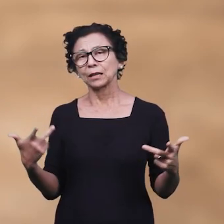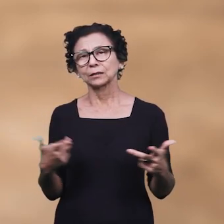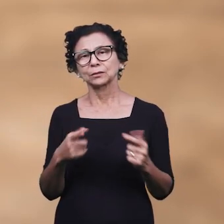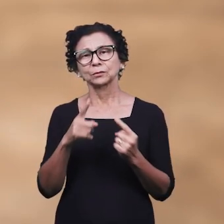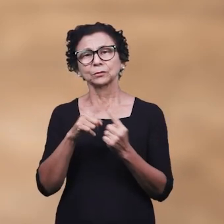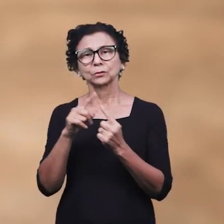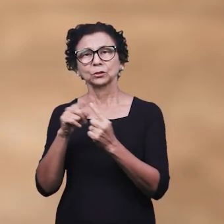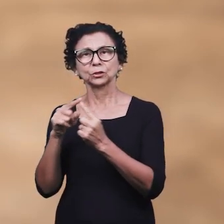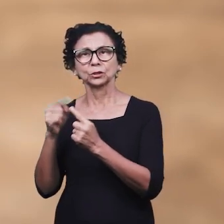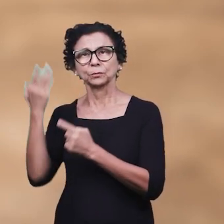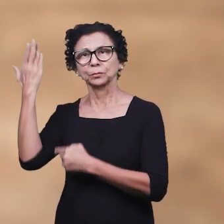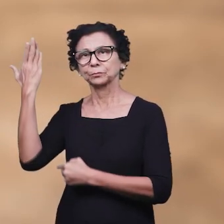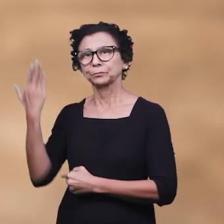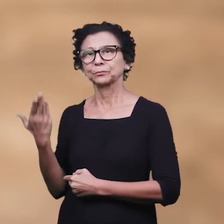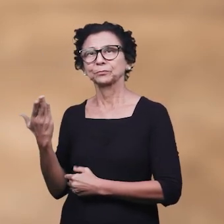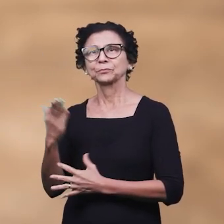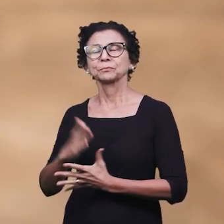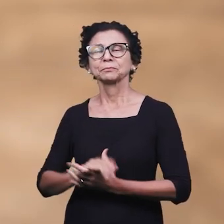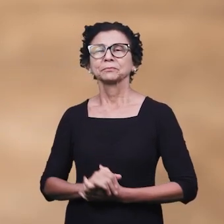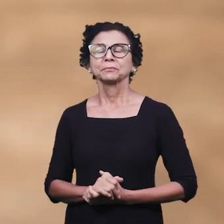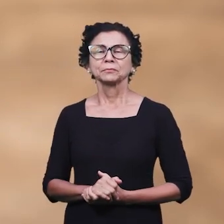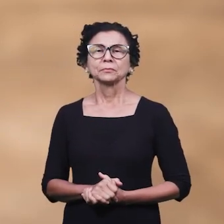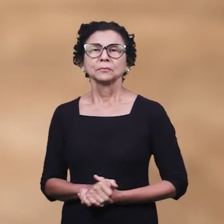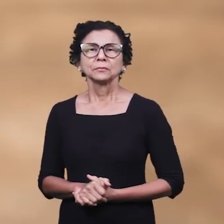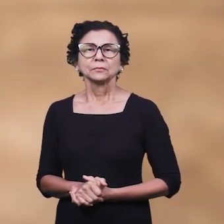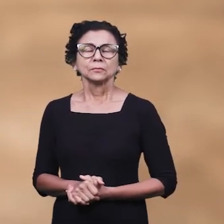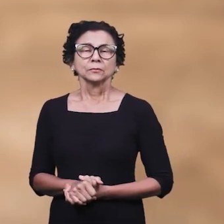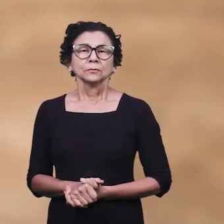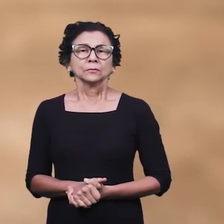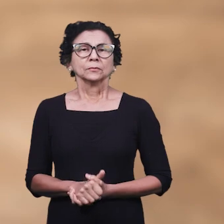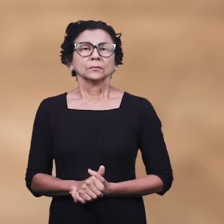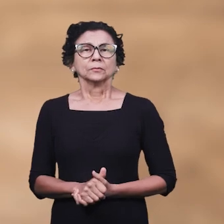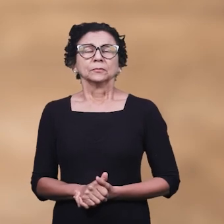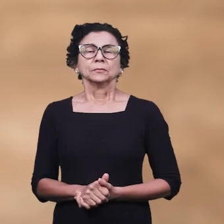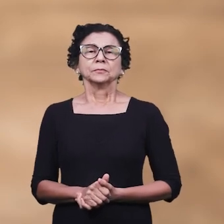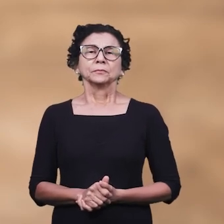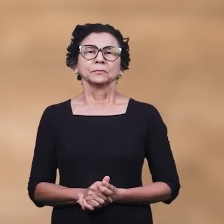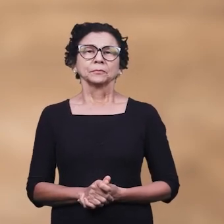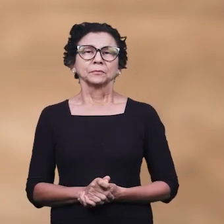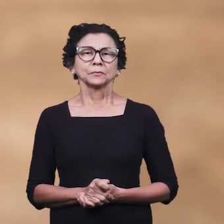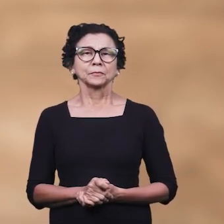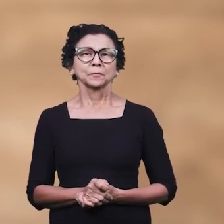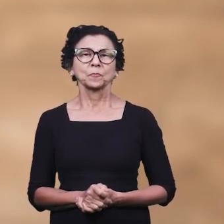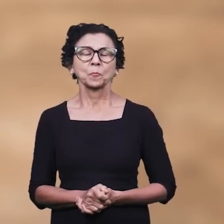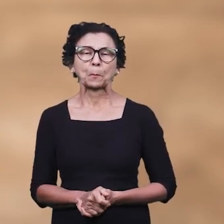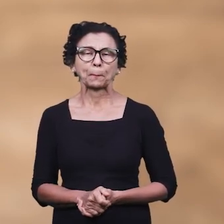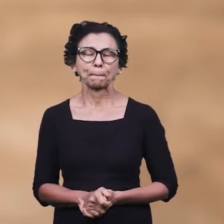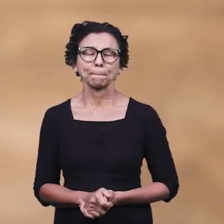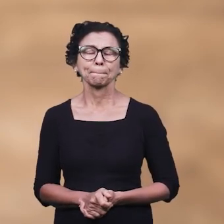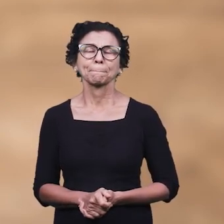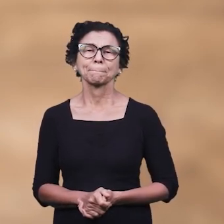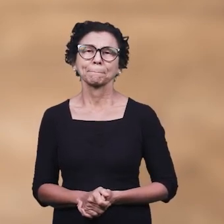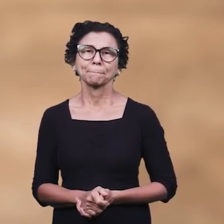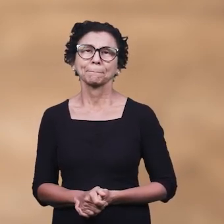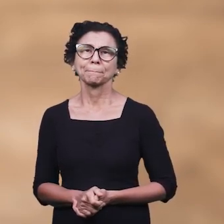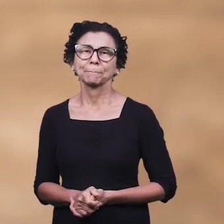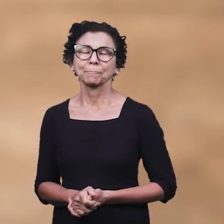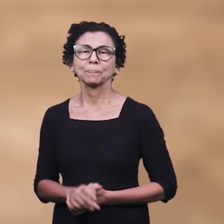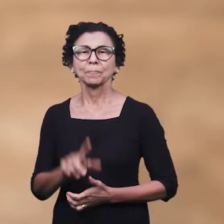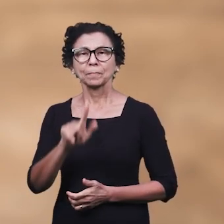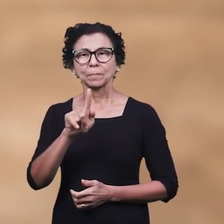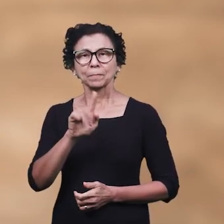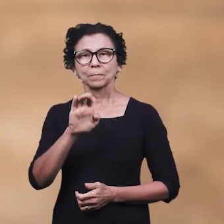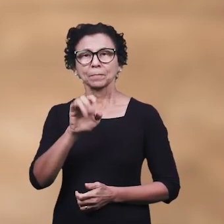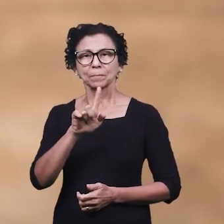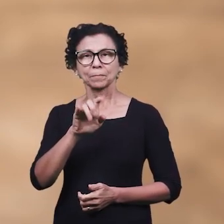beterraba, batata de qualquer forma, né? E nos bolos e doces, sorvetes, temos também as geleias, né? E